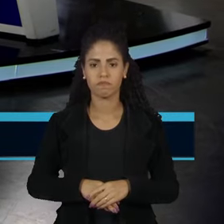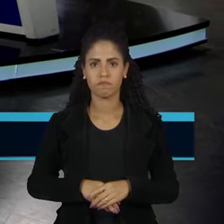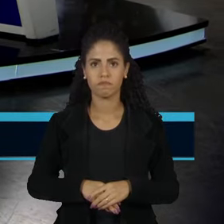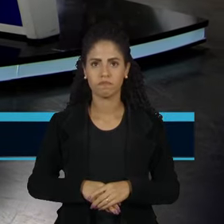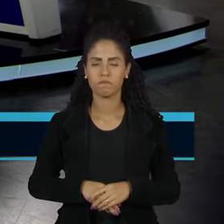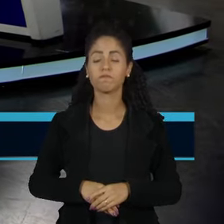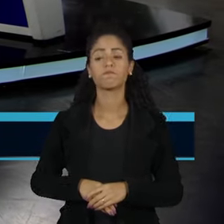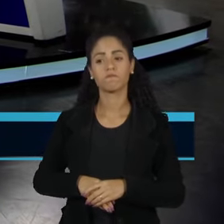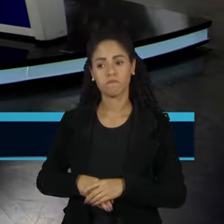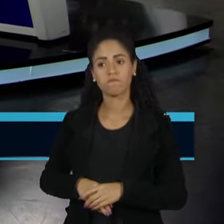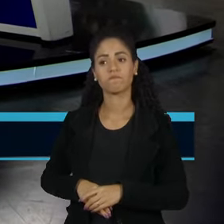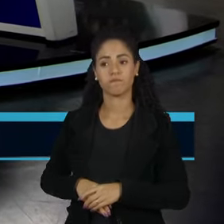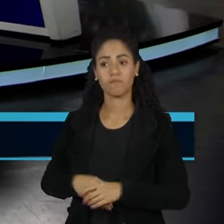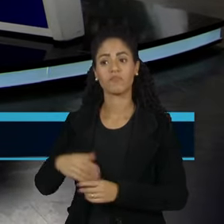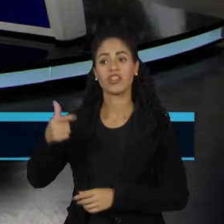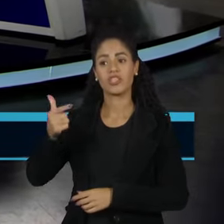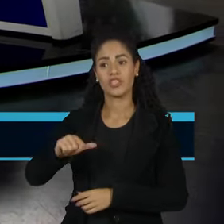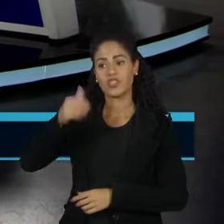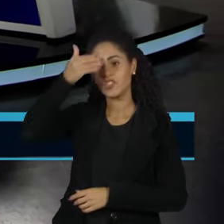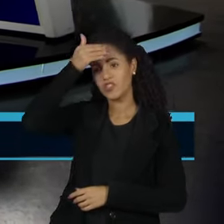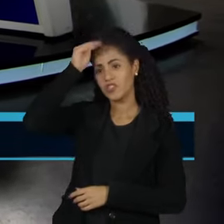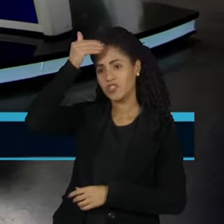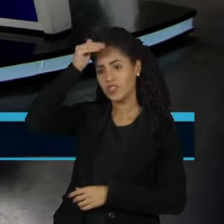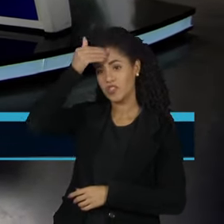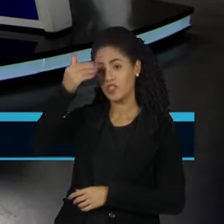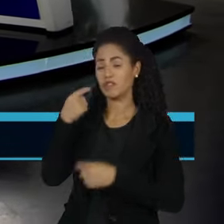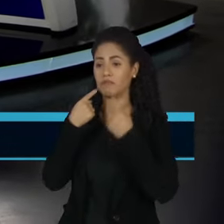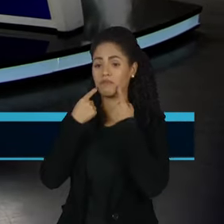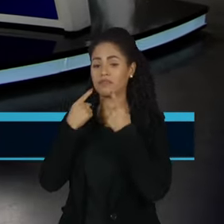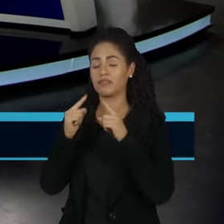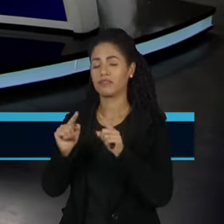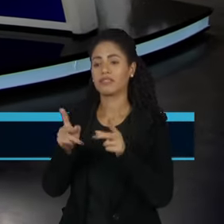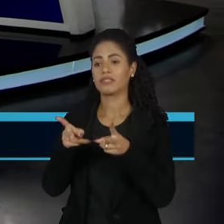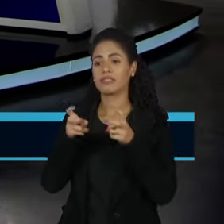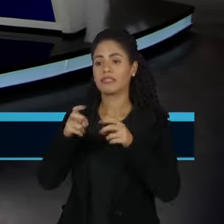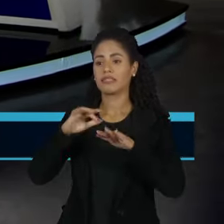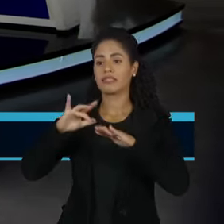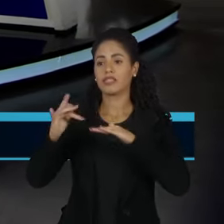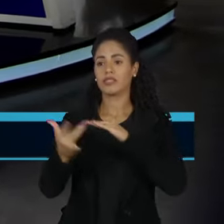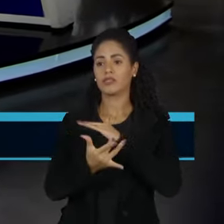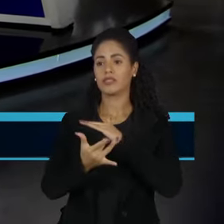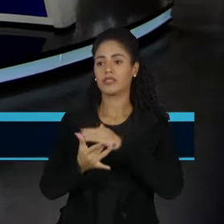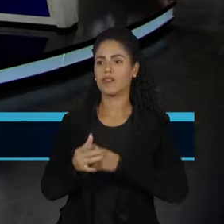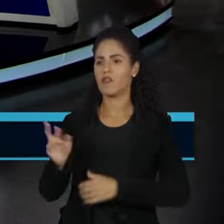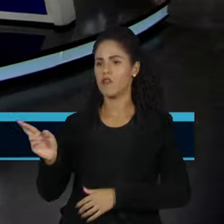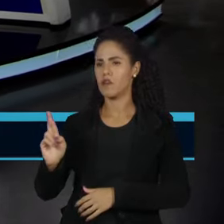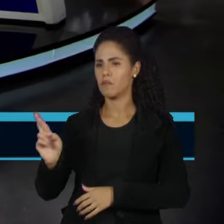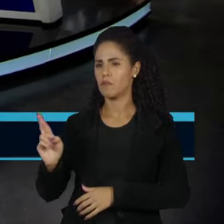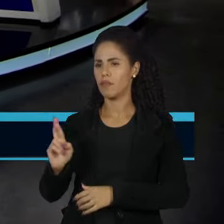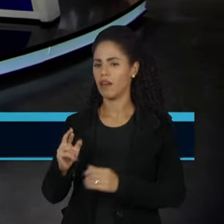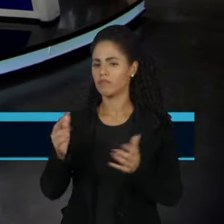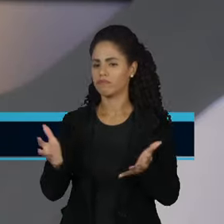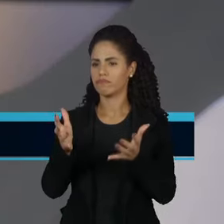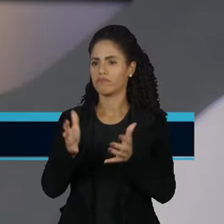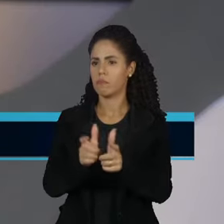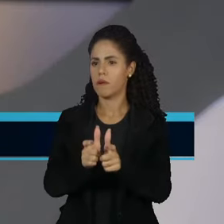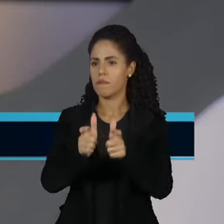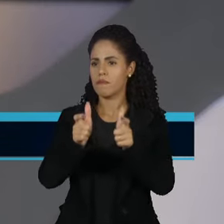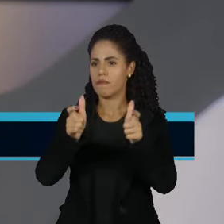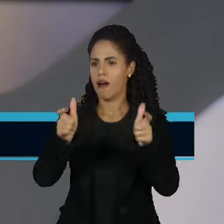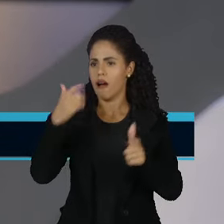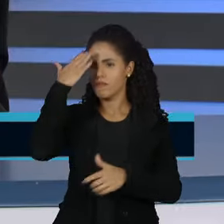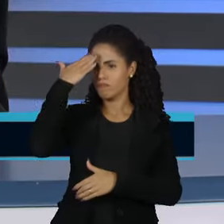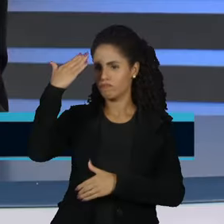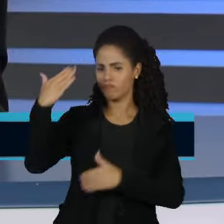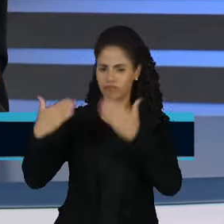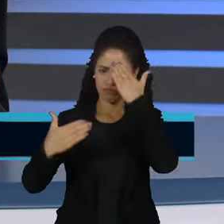Denilde, mais uma vez, Donald Trump provoca muitas polêmicas nas redes sociais. O republicano ganha engajamento com seus eleitores a fazer